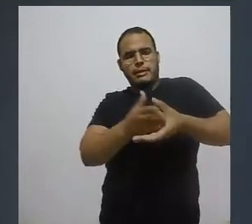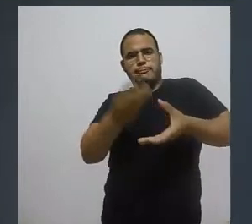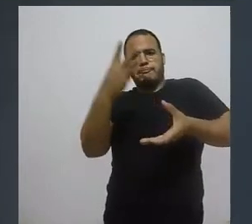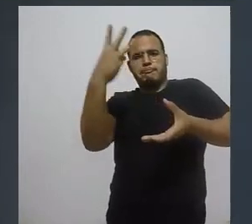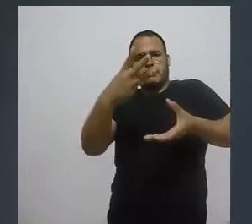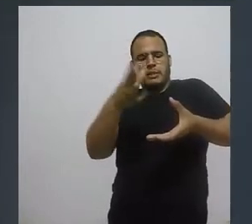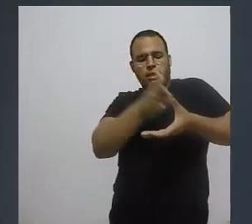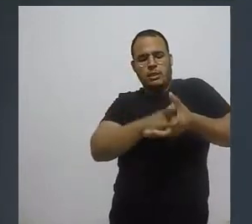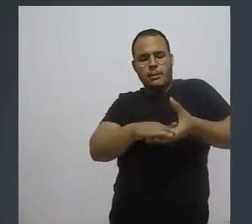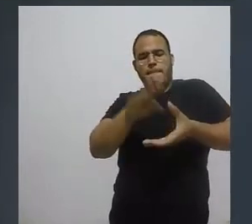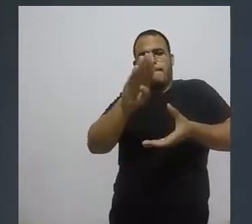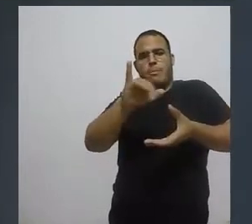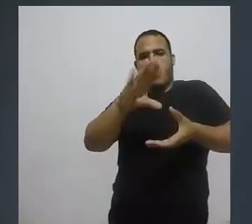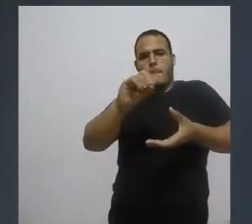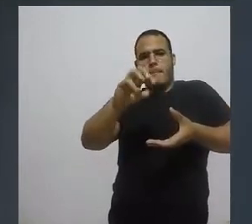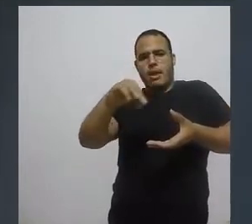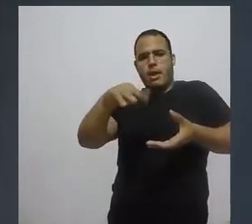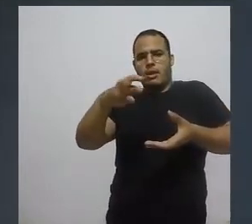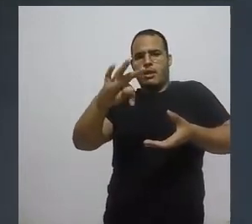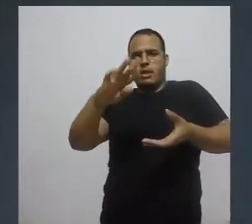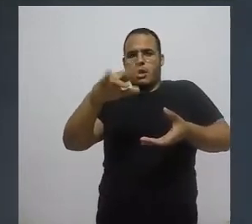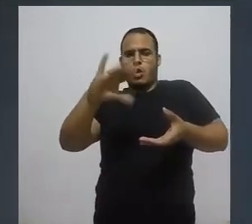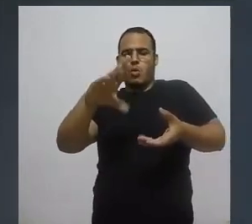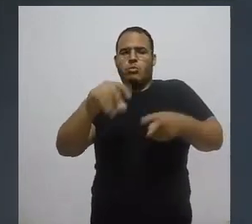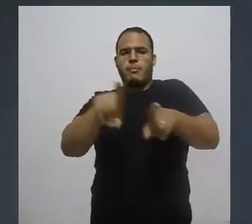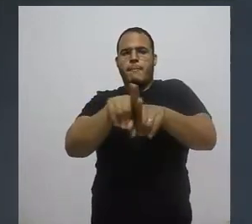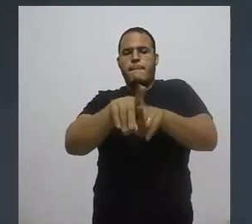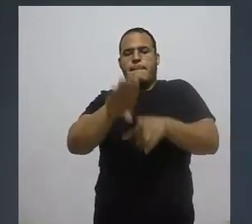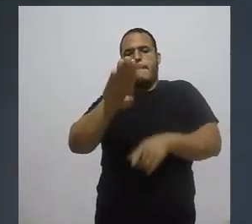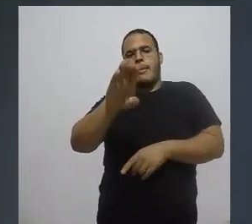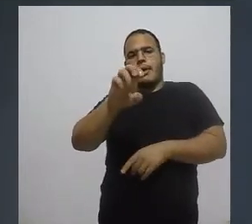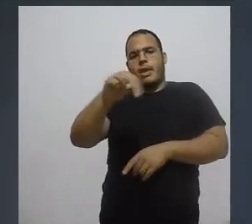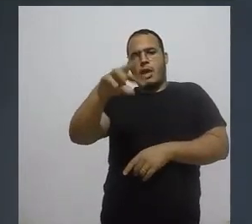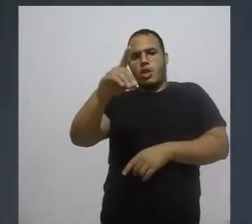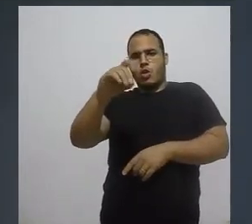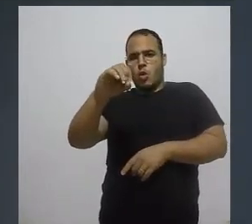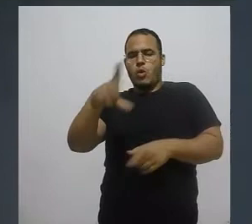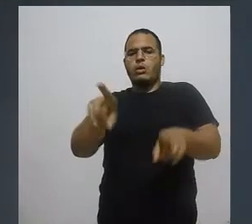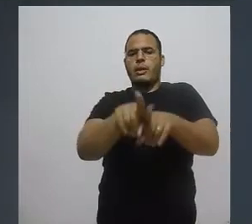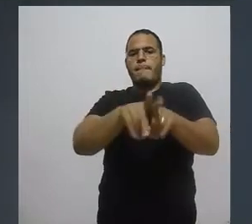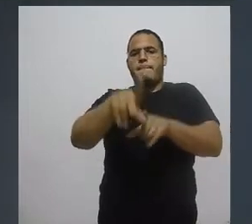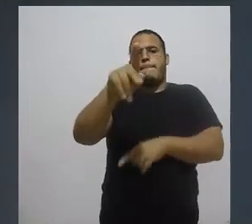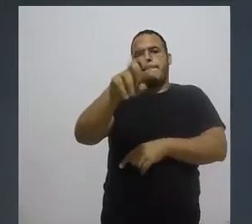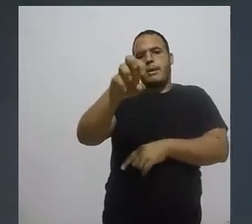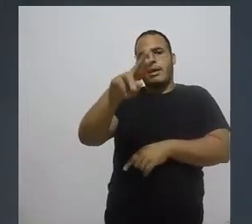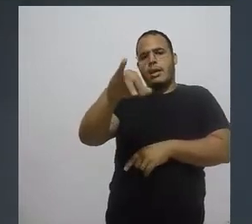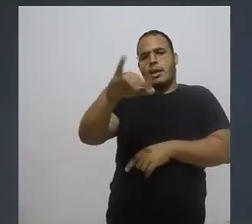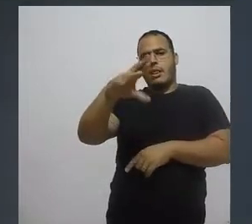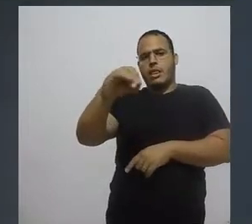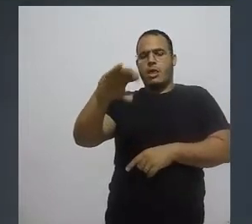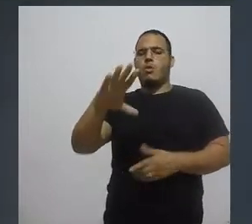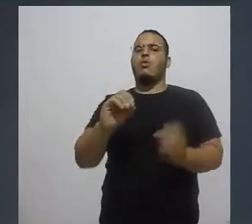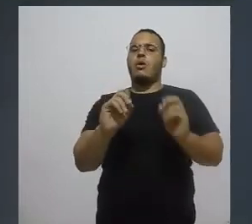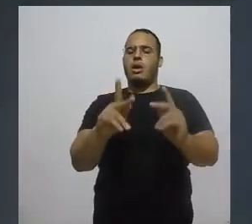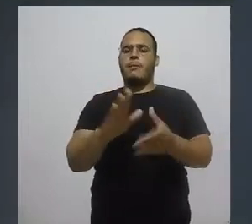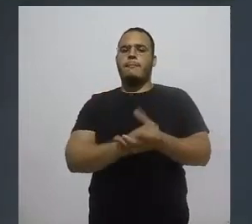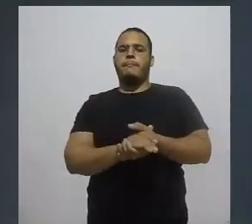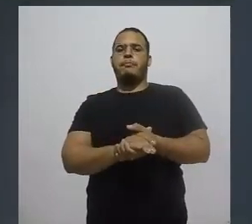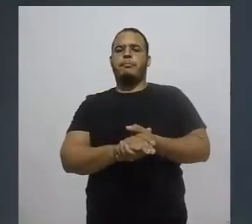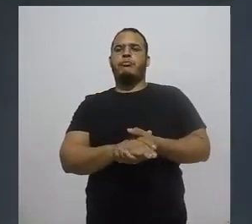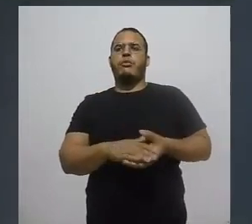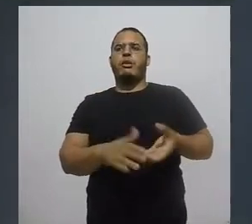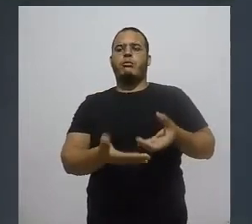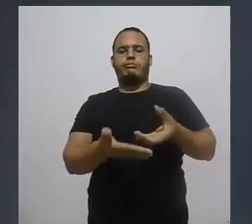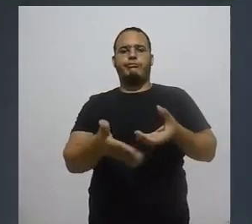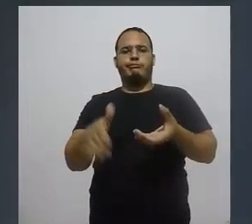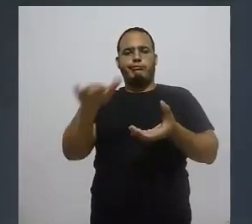camadas: miométrio, endométrio e perímetro. Vamos ver aqui as estruturas principais desse útero. Essa parte aqui mais superior do